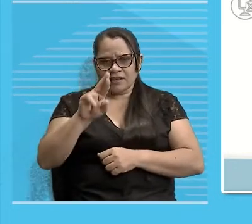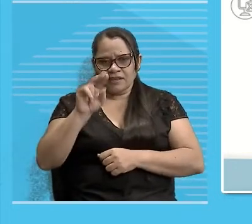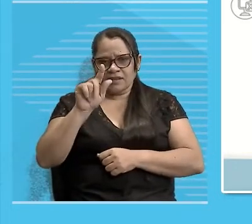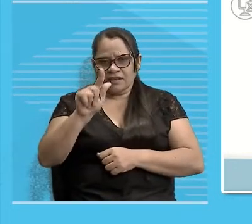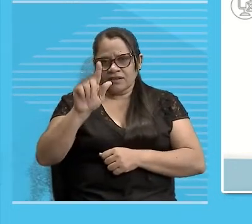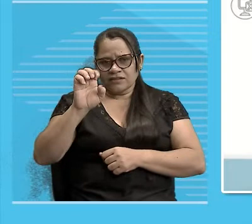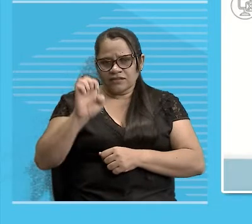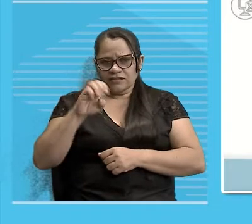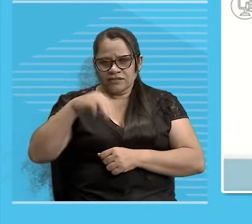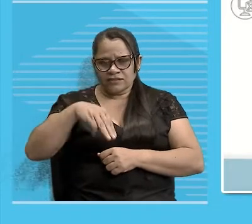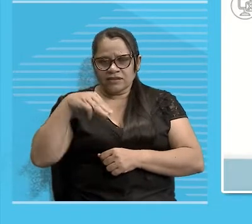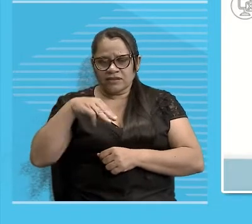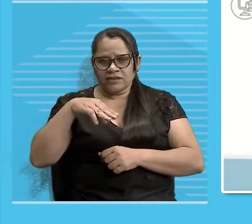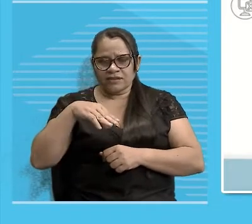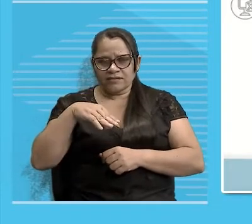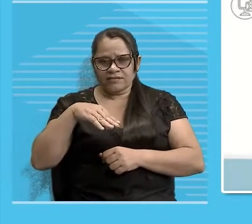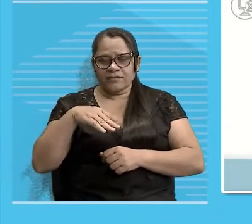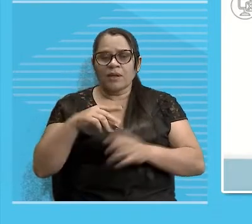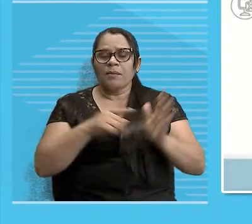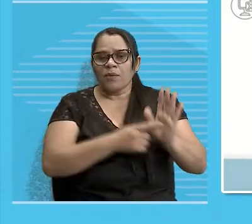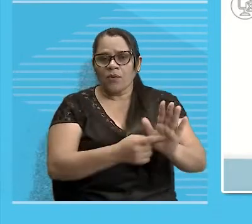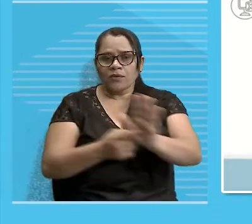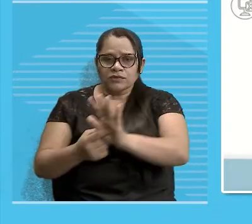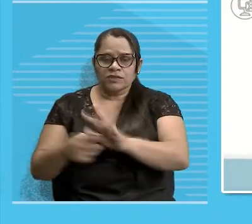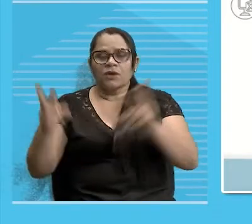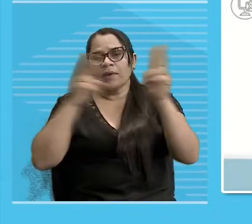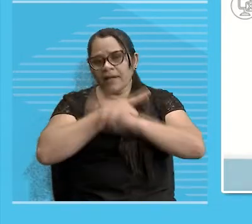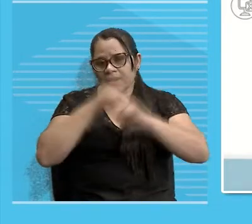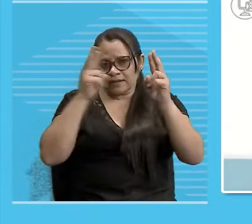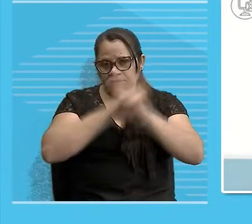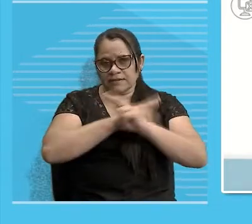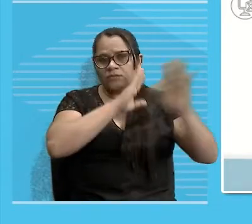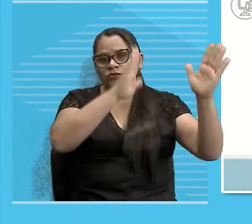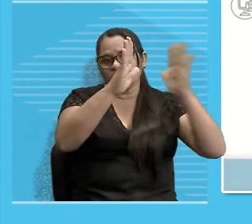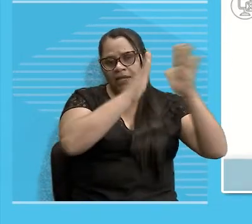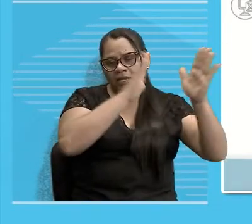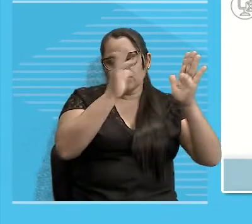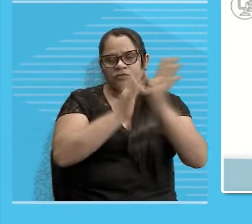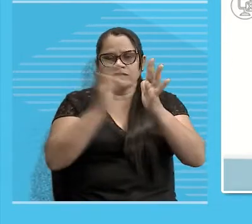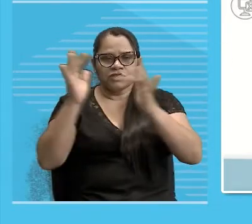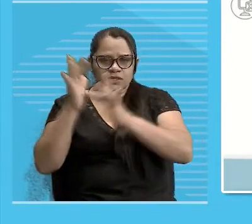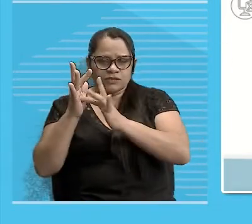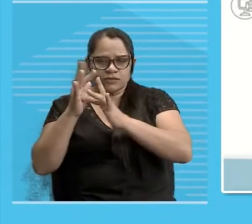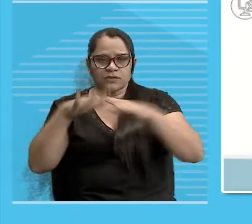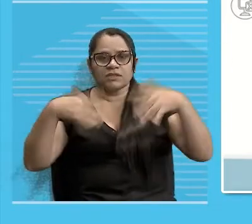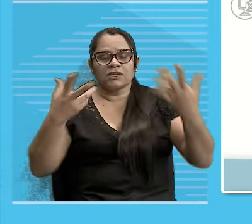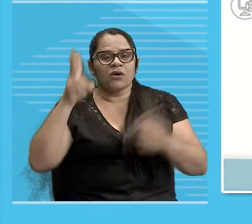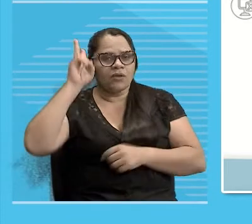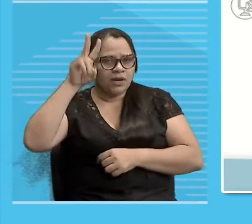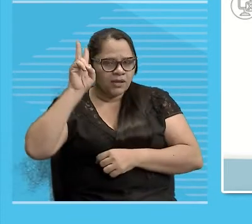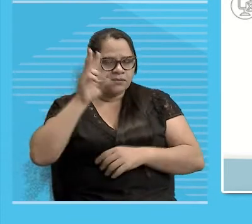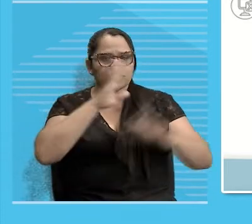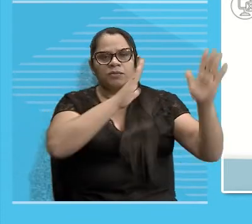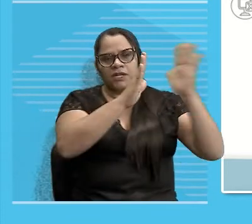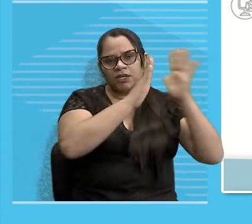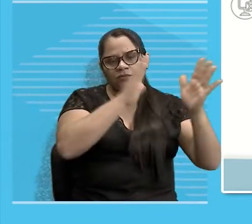sobretudo com as épocas de Jesus, né? Lembre-se que na época de Jesus,